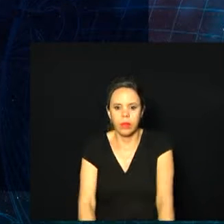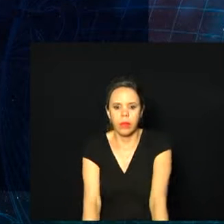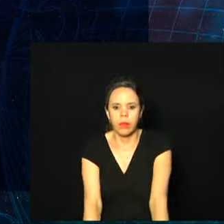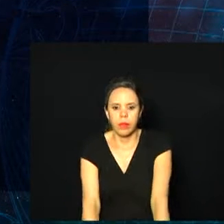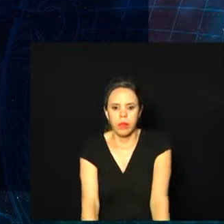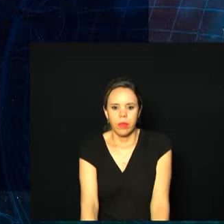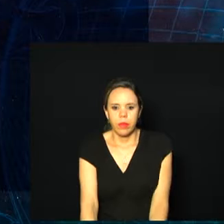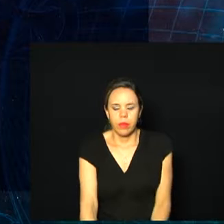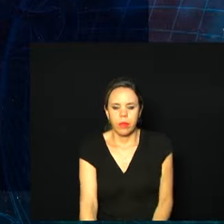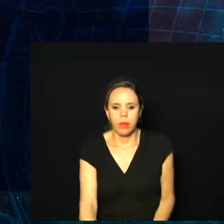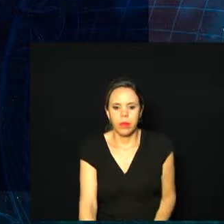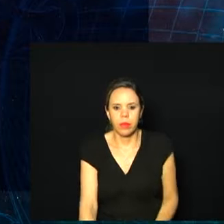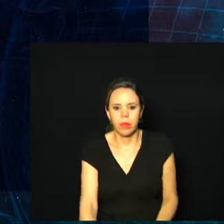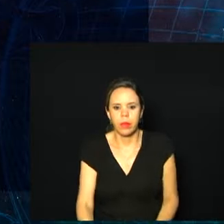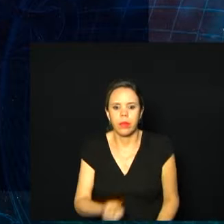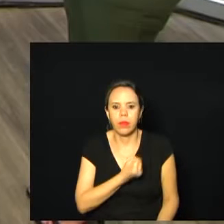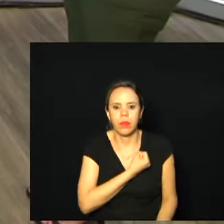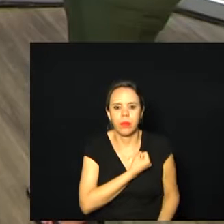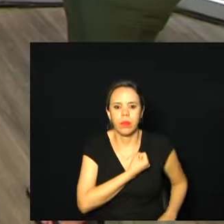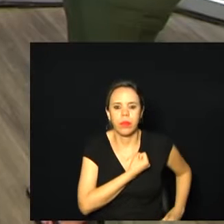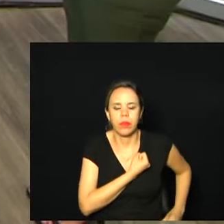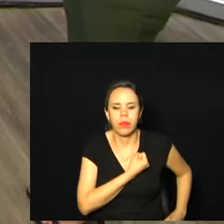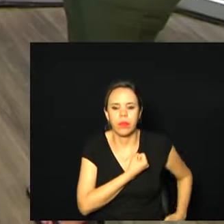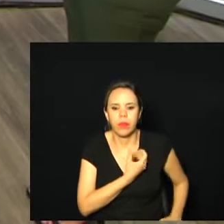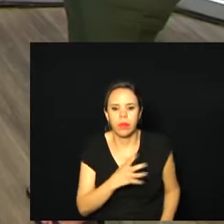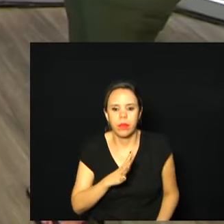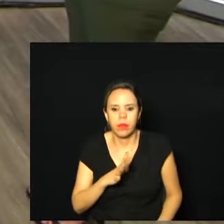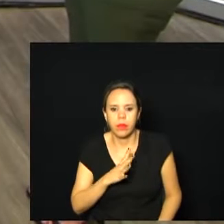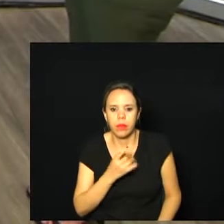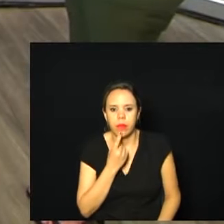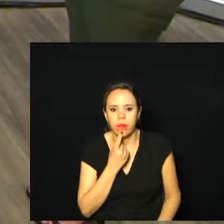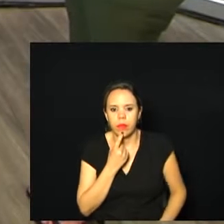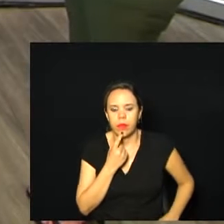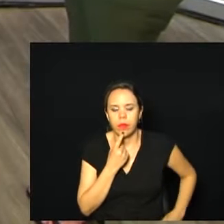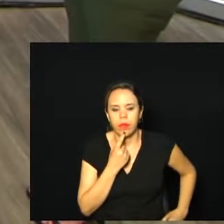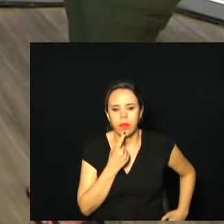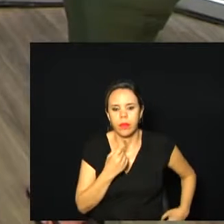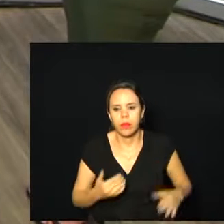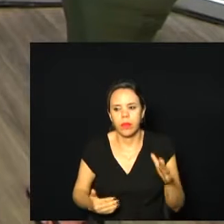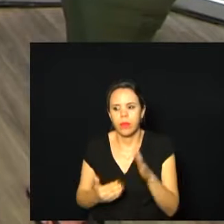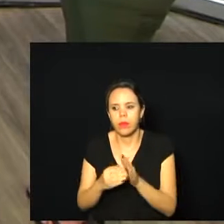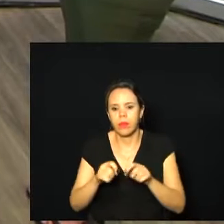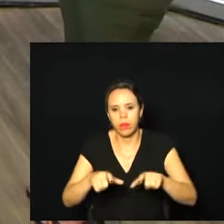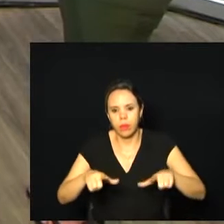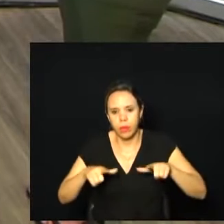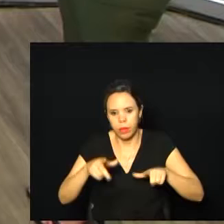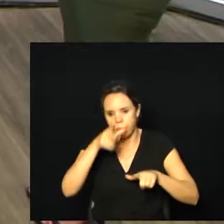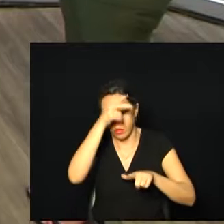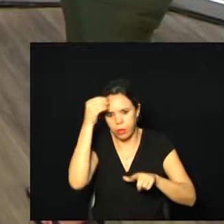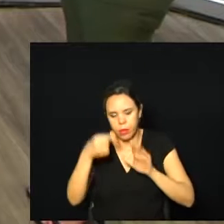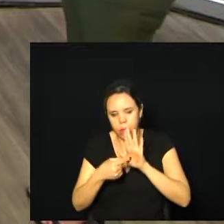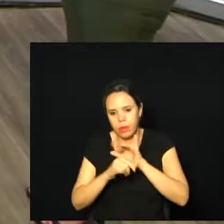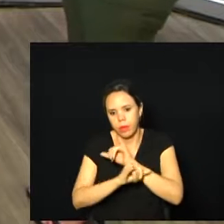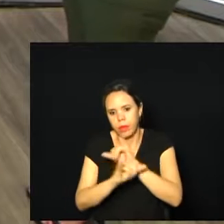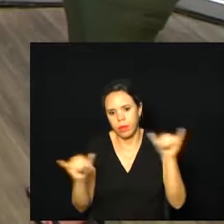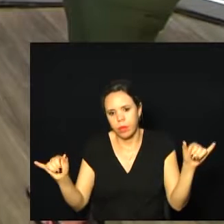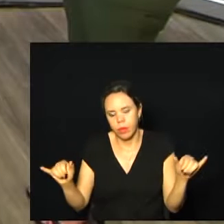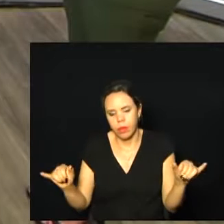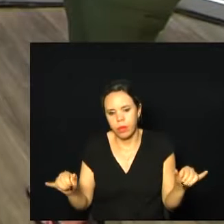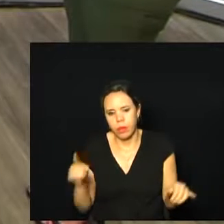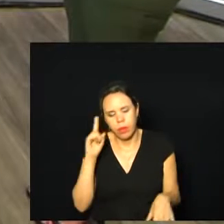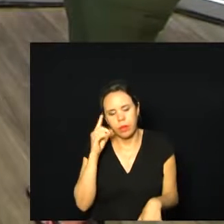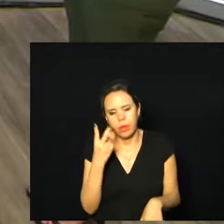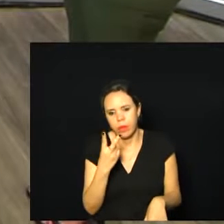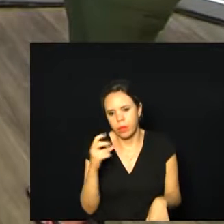Morungaba. Em relação ao número de casos na cidade de Campinas, o último boletim que a Prefeitura tinha divulgado tinha sido no